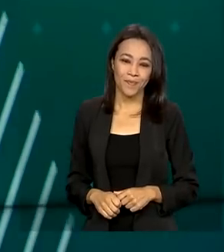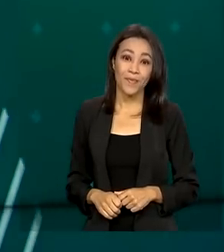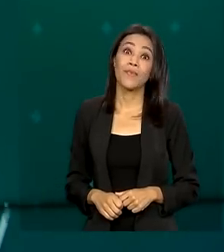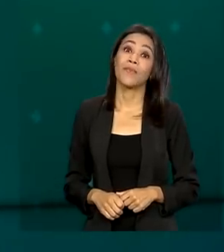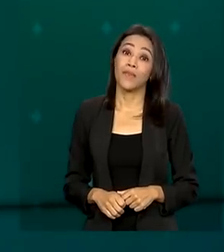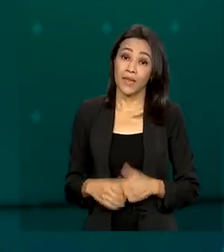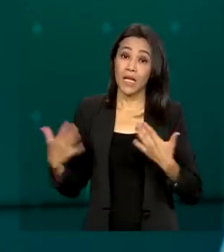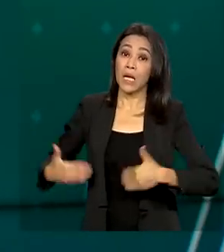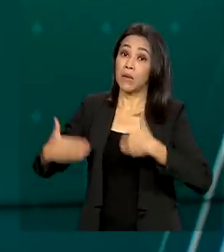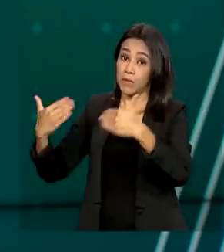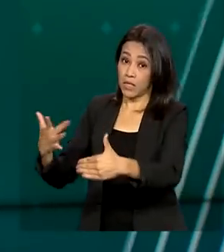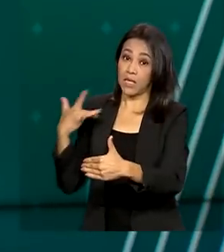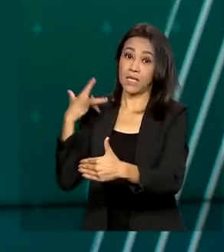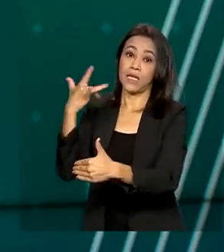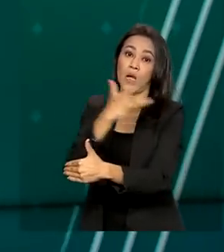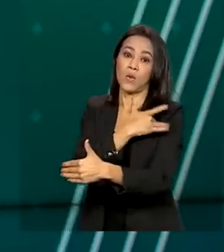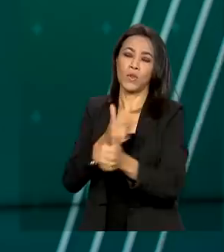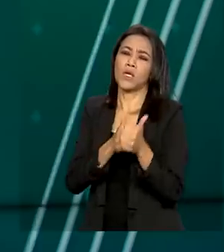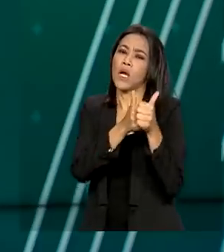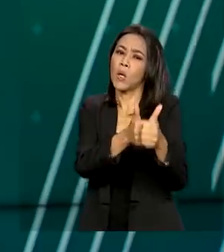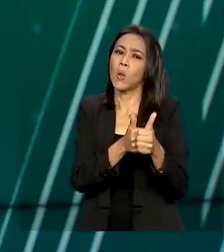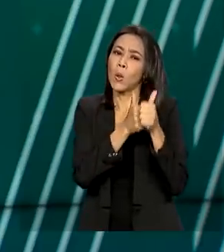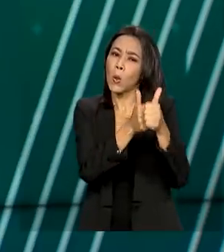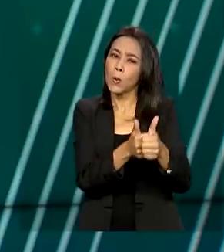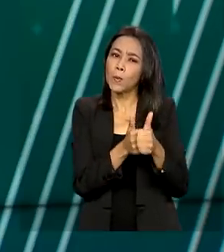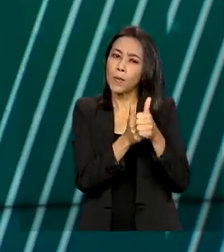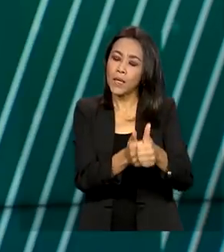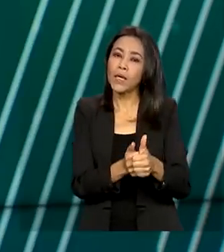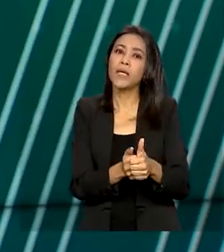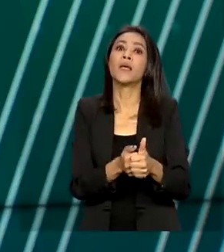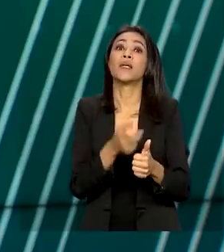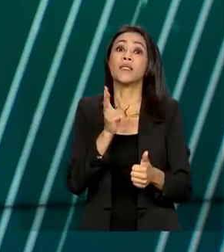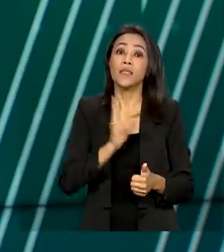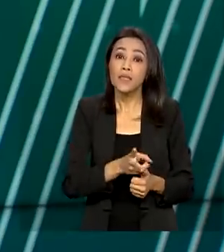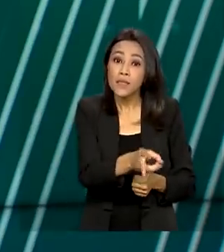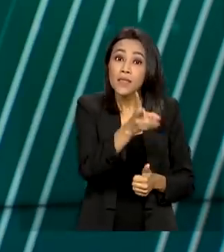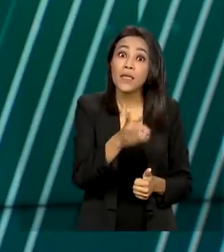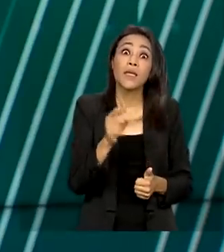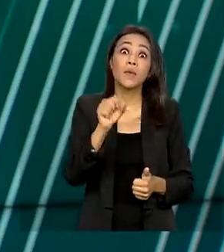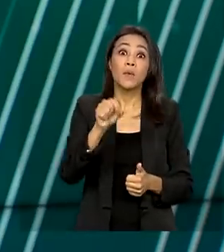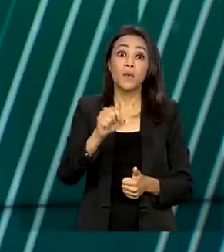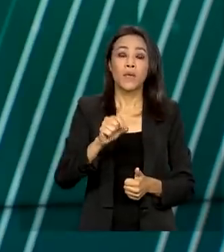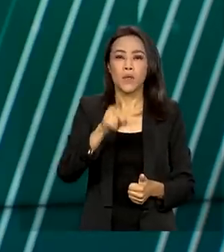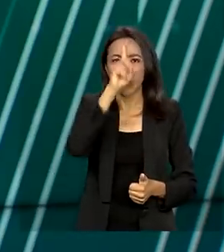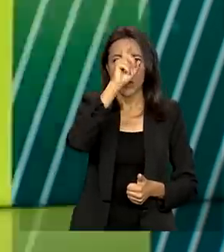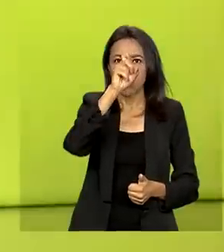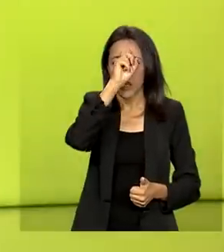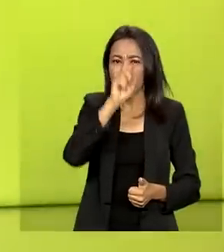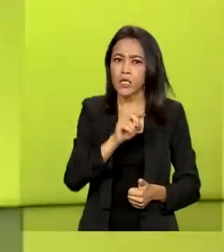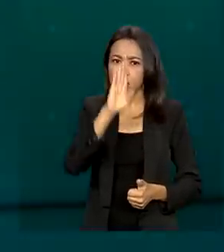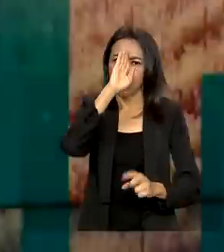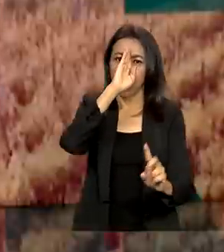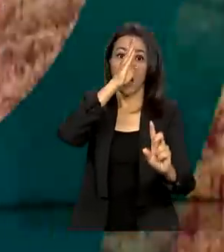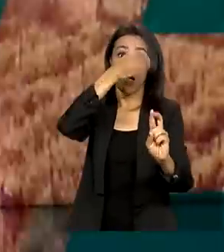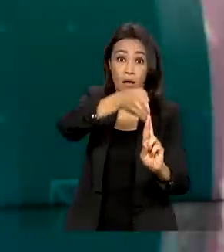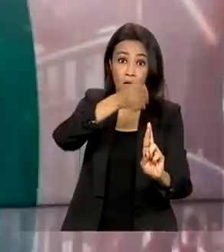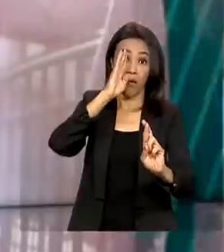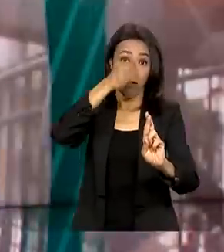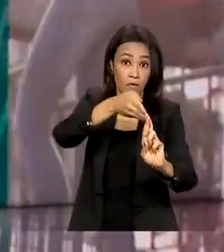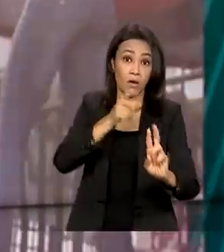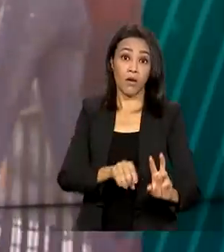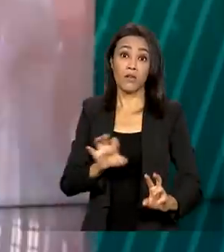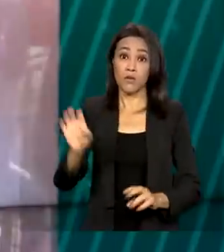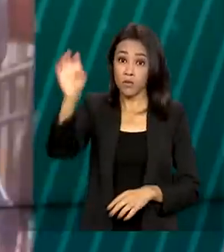Olha, o Ministério da Saúde acompanha diariamente o estoque de sangue nos maiores hemocentros estaduais. Essa